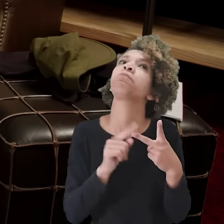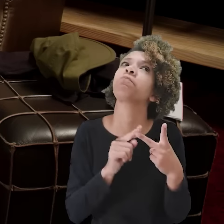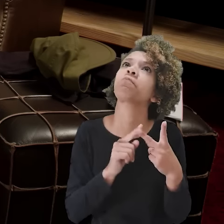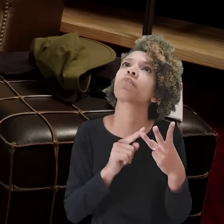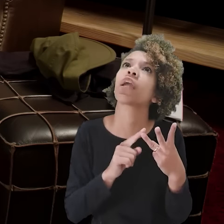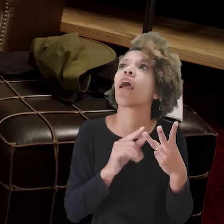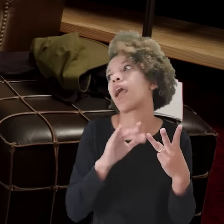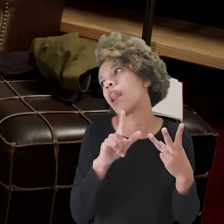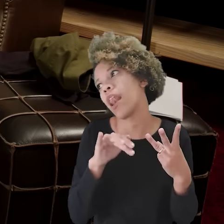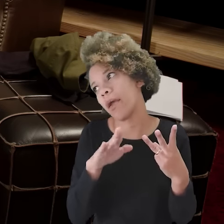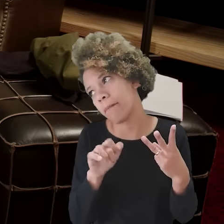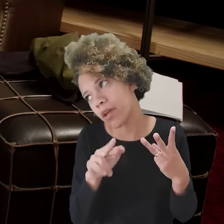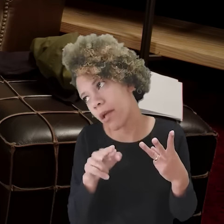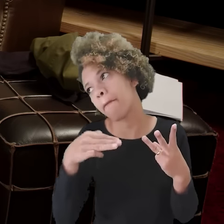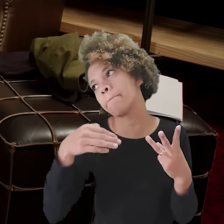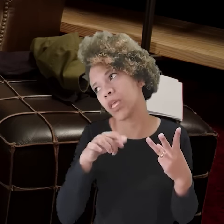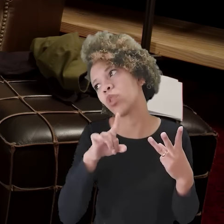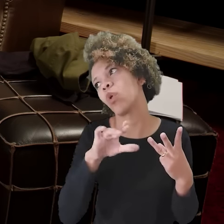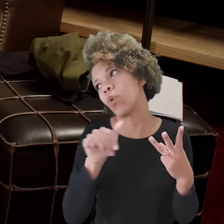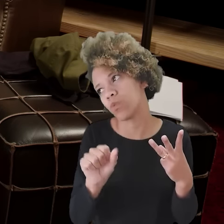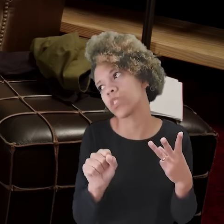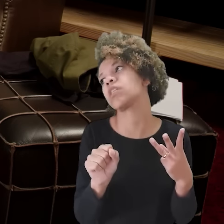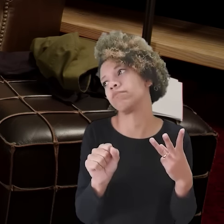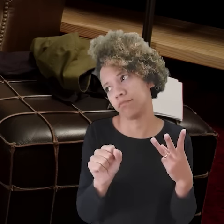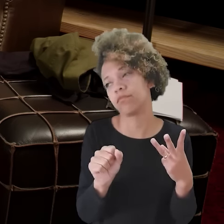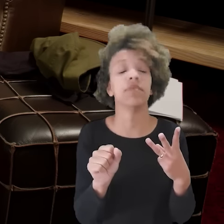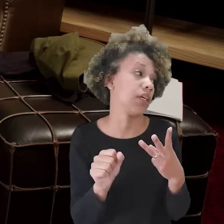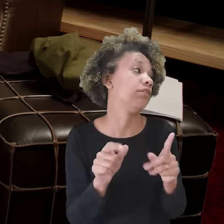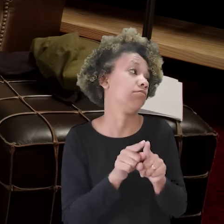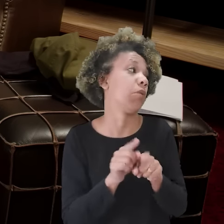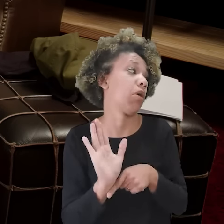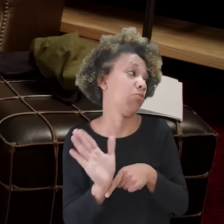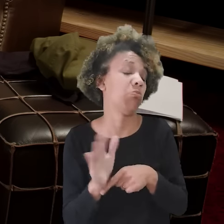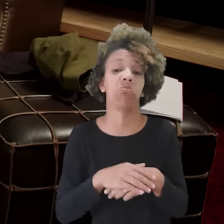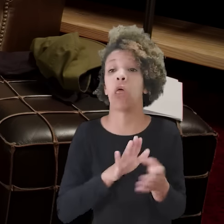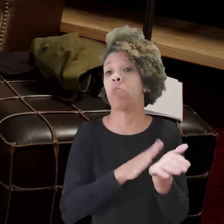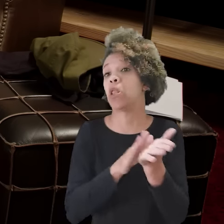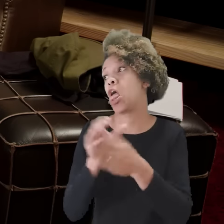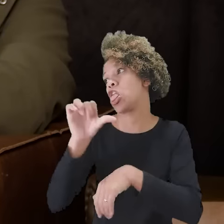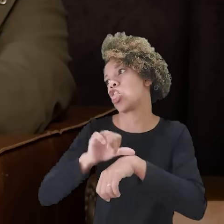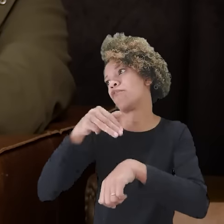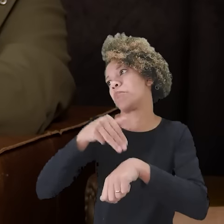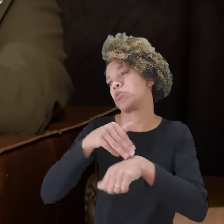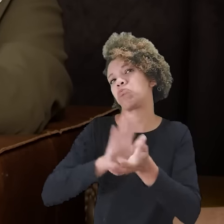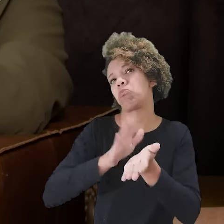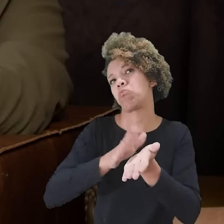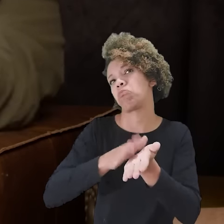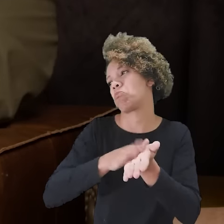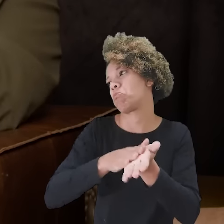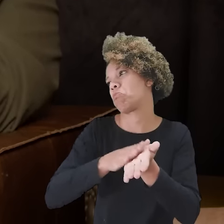Cléber Mendonça Filho né que é o Bambam que os cara aplaudiram ele nove minutos acho que foi isso